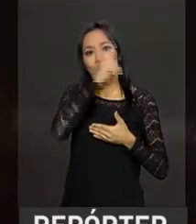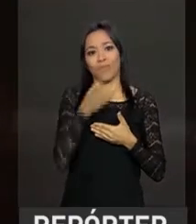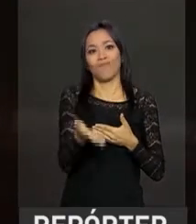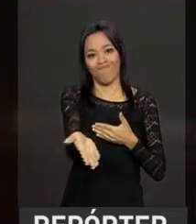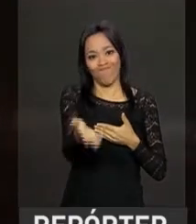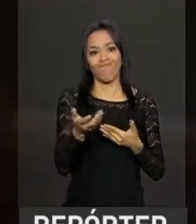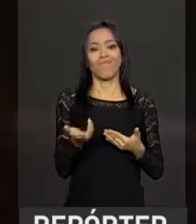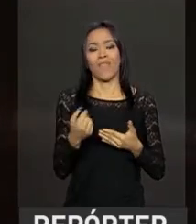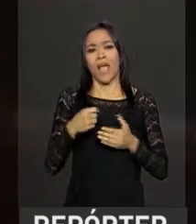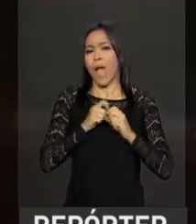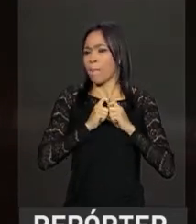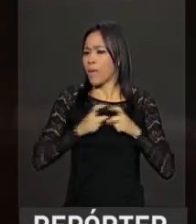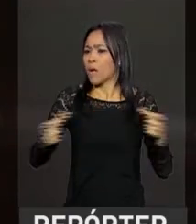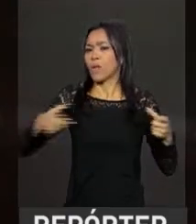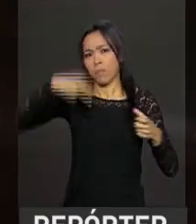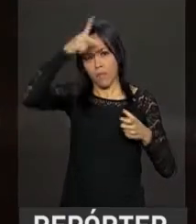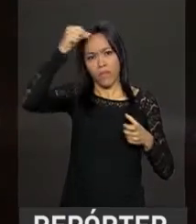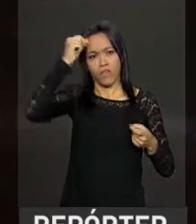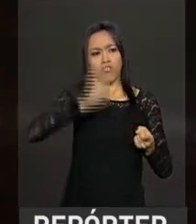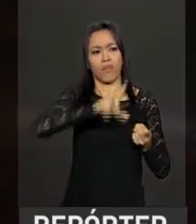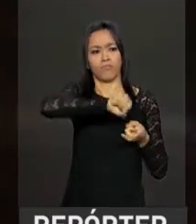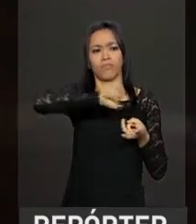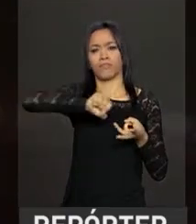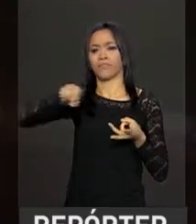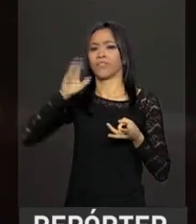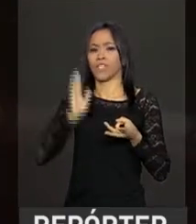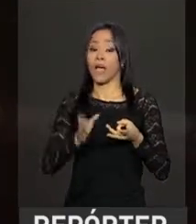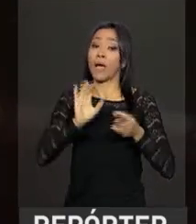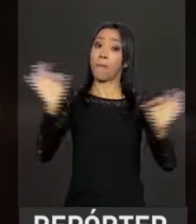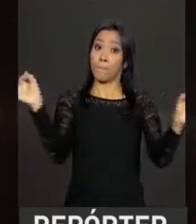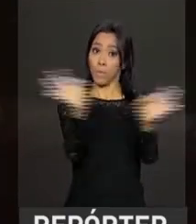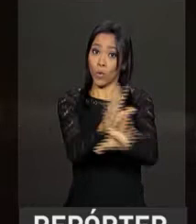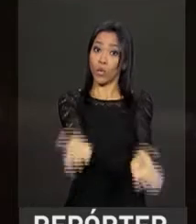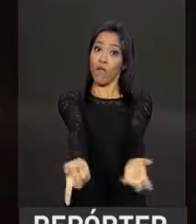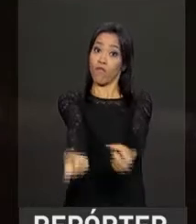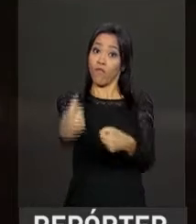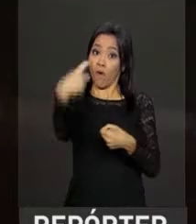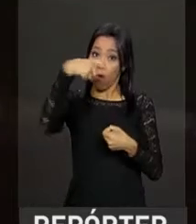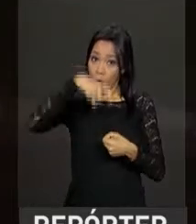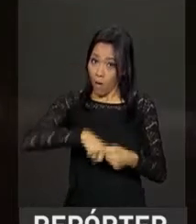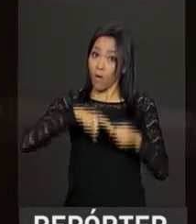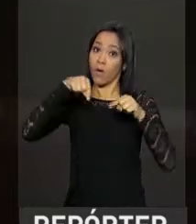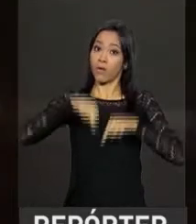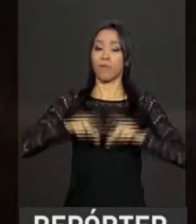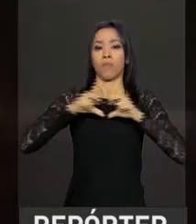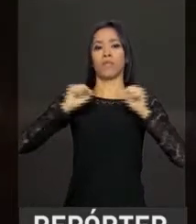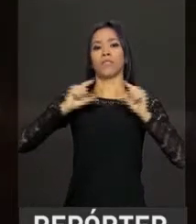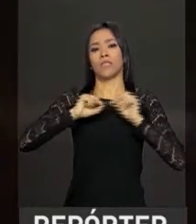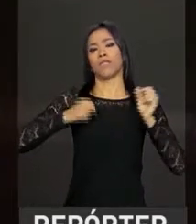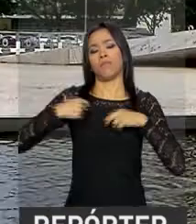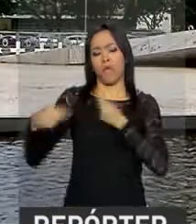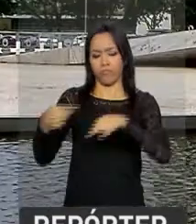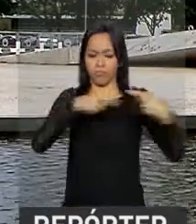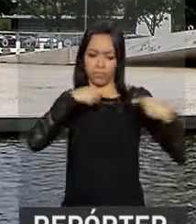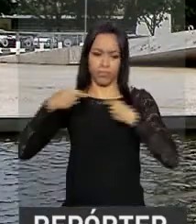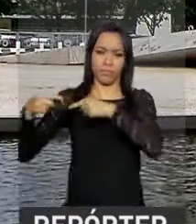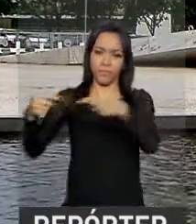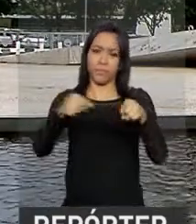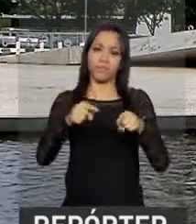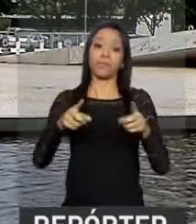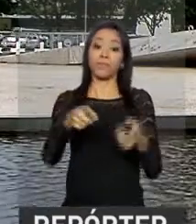parte dos prefeitos já eleitos os parlamentares voltam de suas bases e retomam as discussões no congresso a